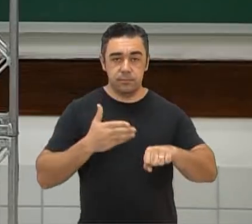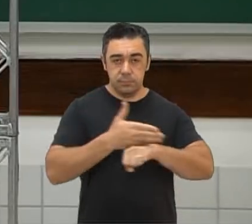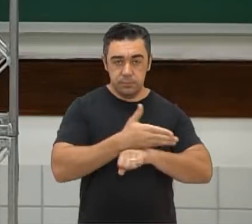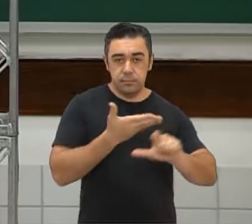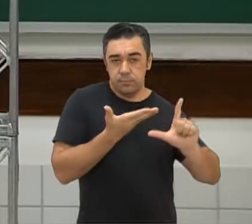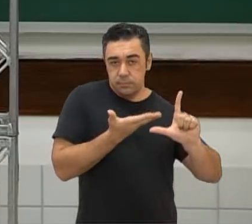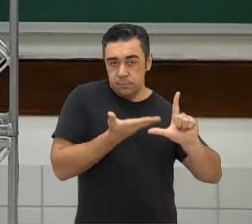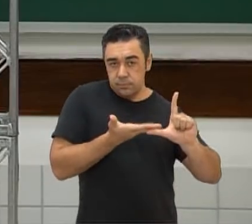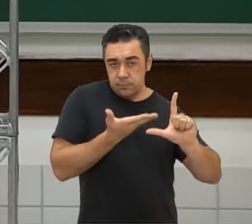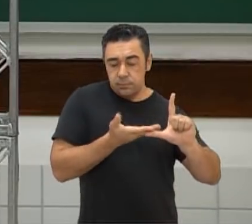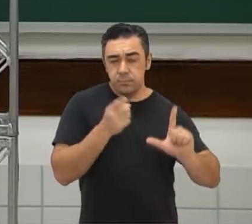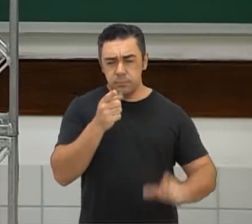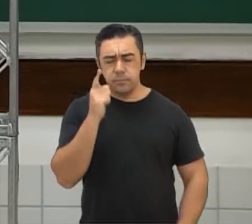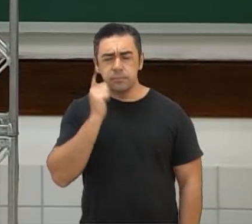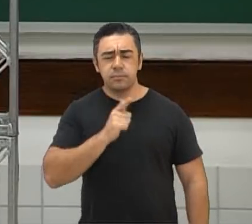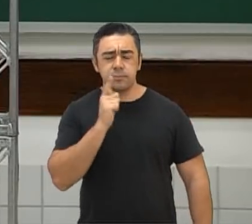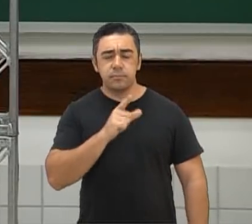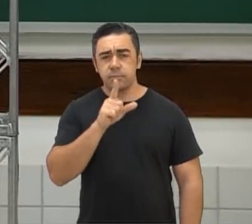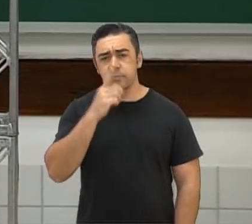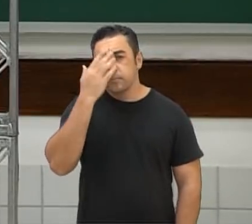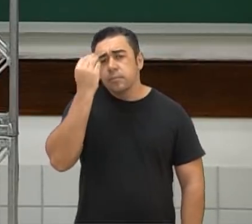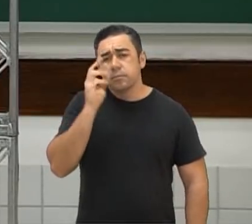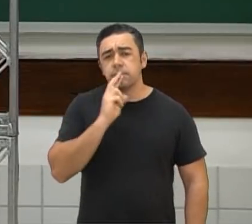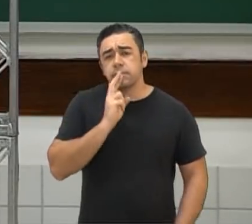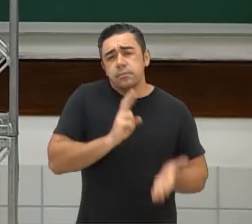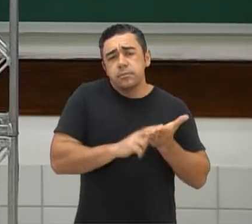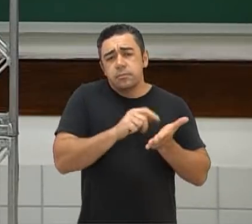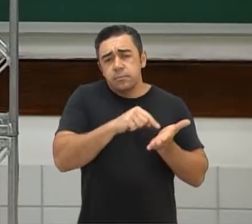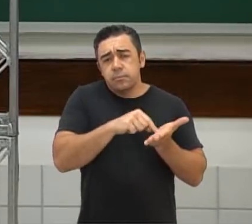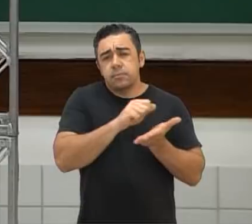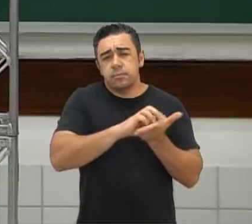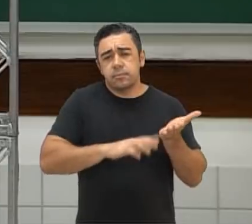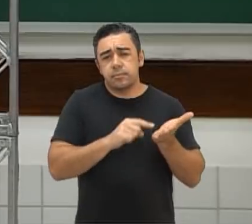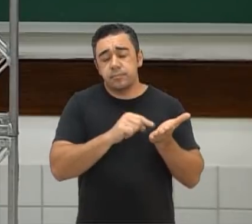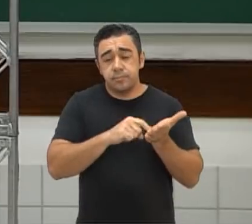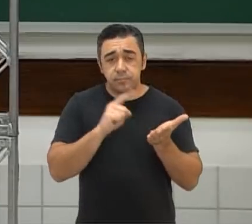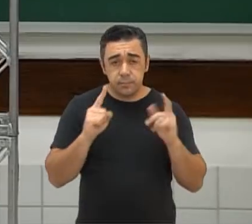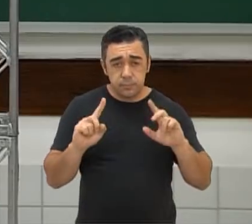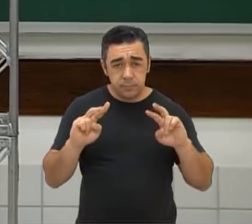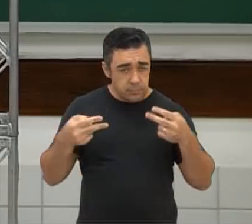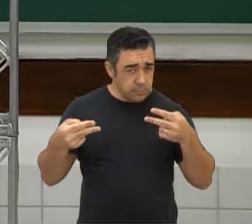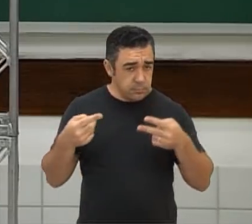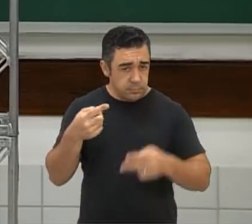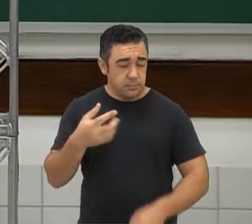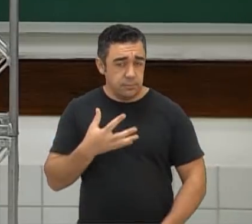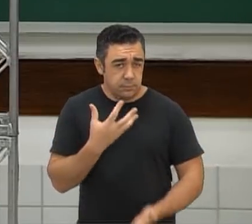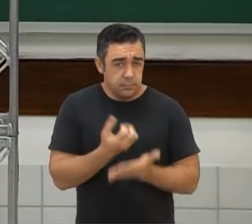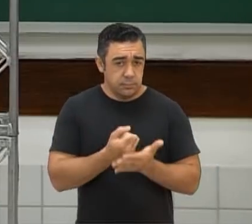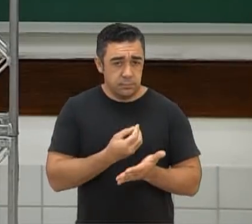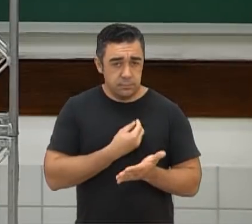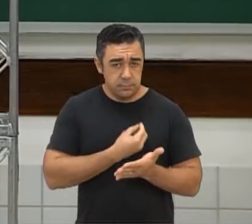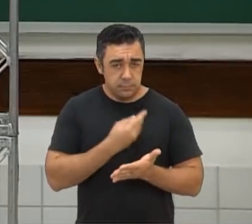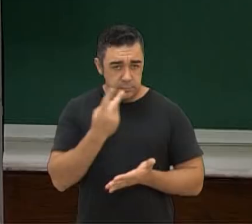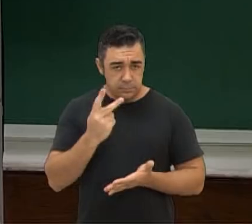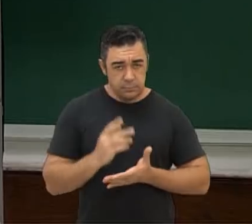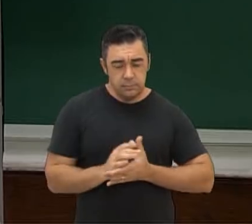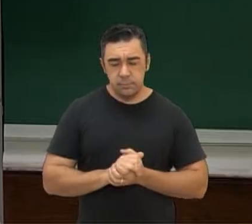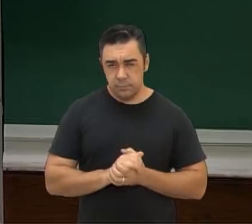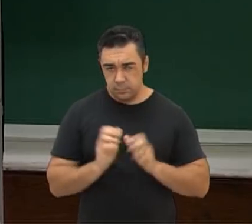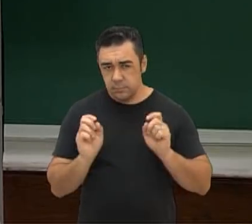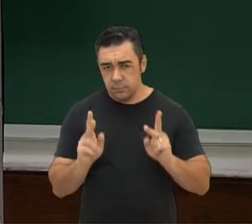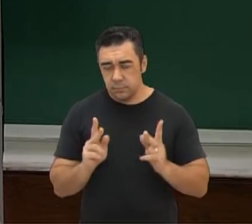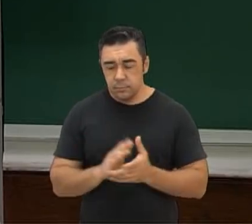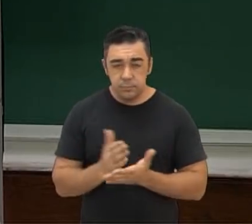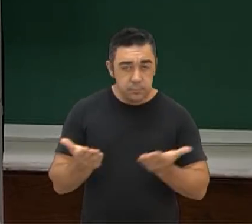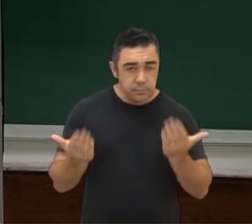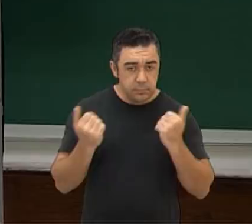Google Classroom, né? Não se esqueça de responder o formulário de questões e clicar lá no link para validar a presença de vocês, ok? Vamos ver o que